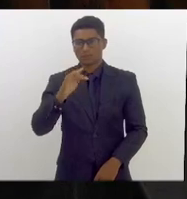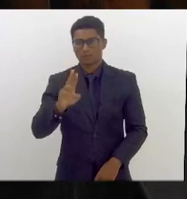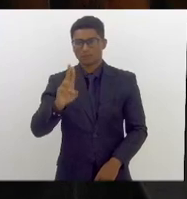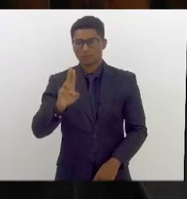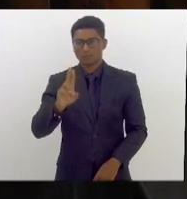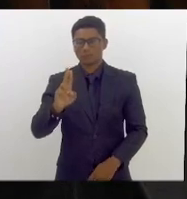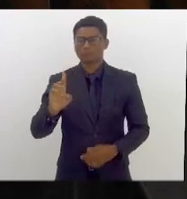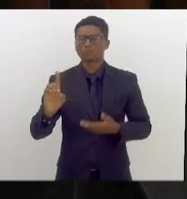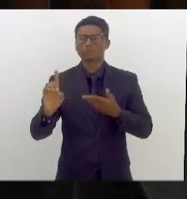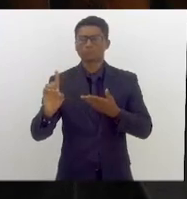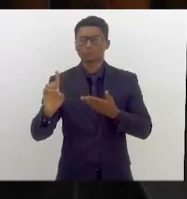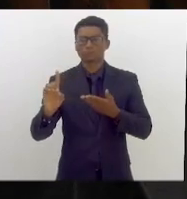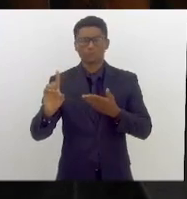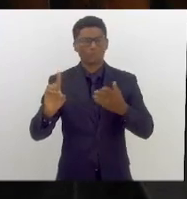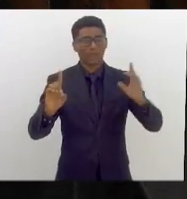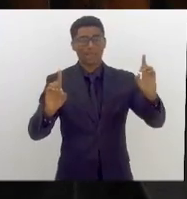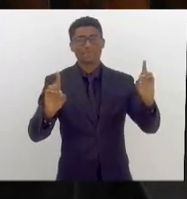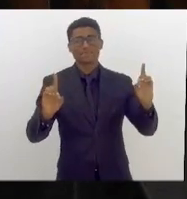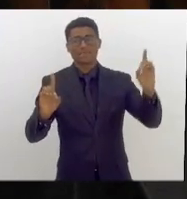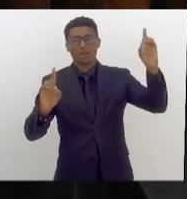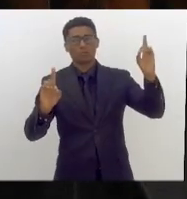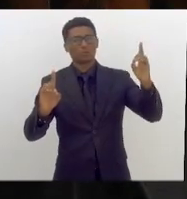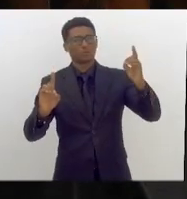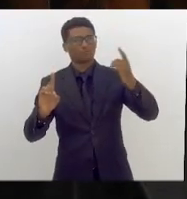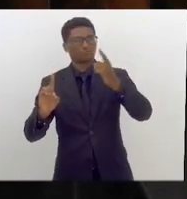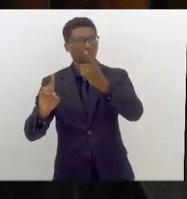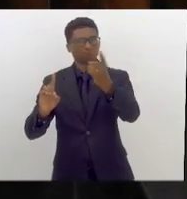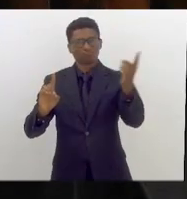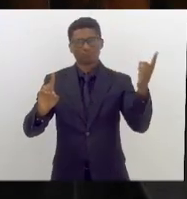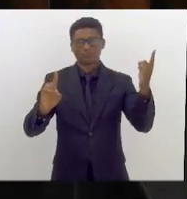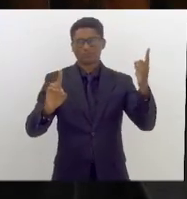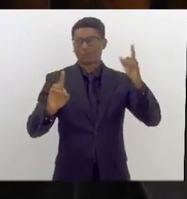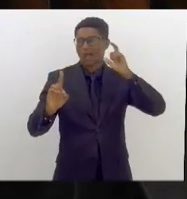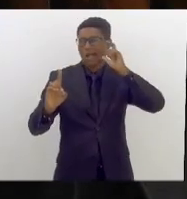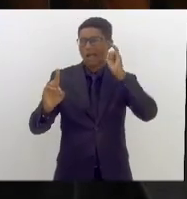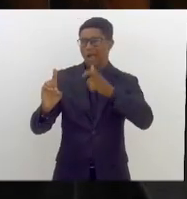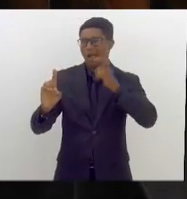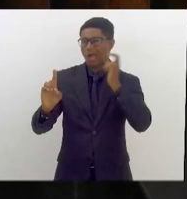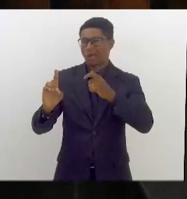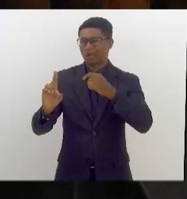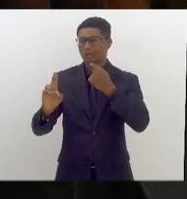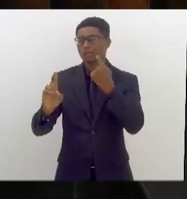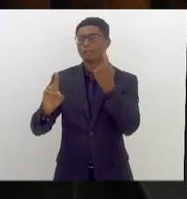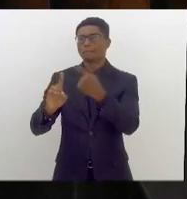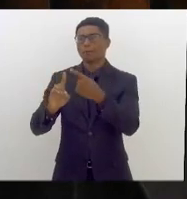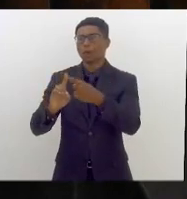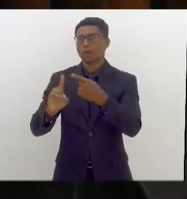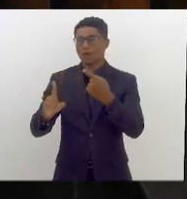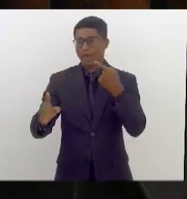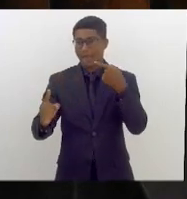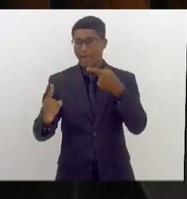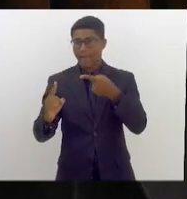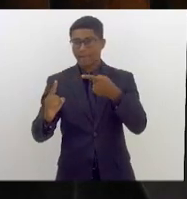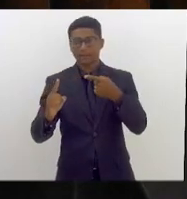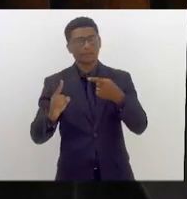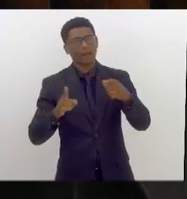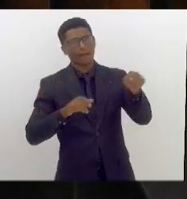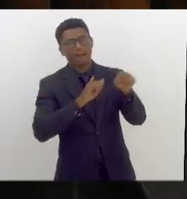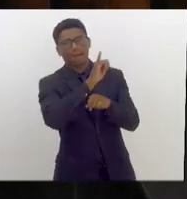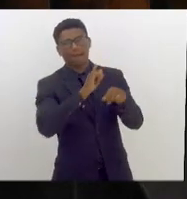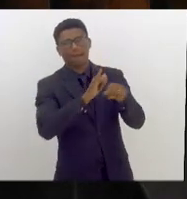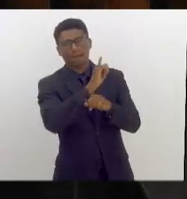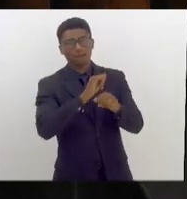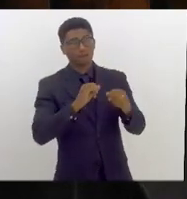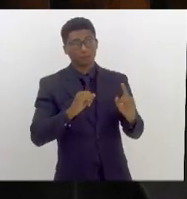assim, hostilizado pelos deuses, porque ele enganava os deuses, ele ludibriava, enfim. Então, não aguentaram mais e